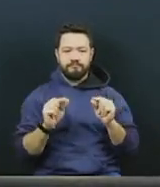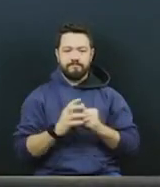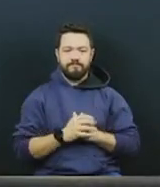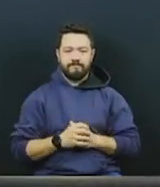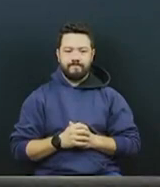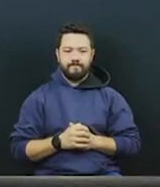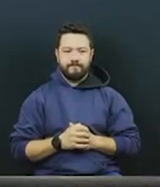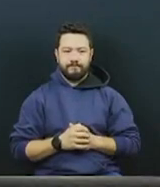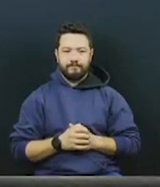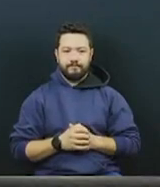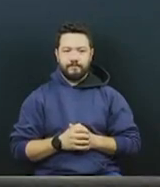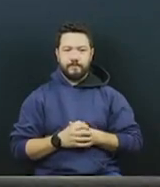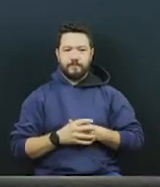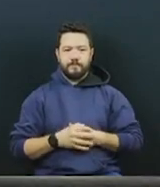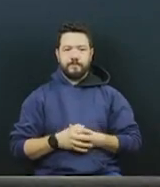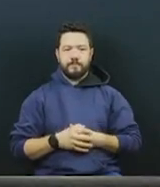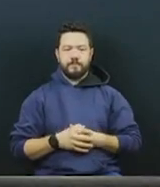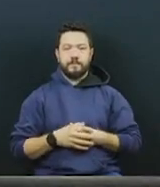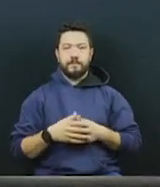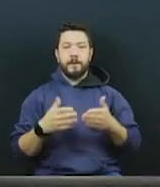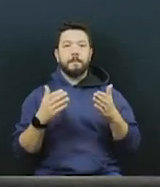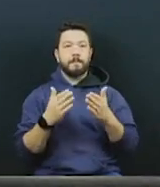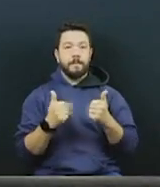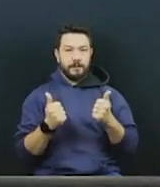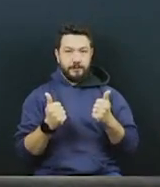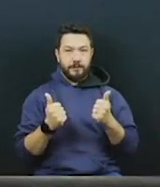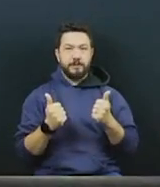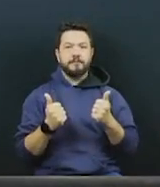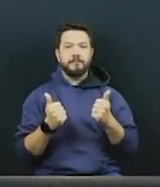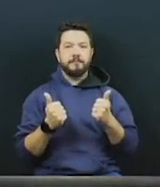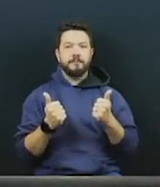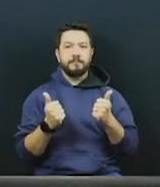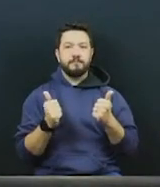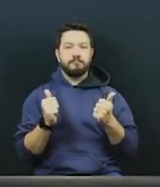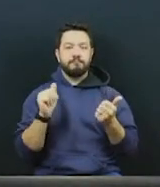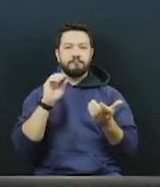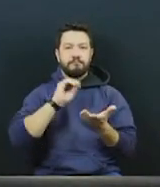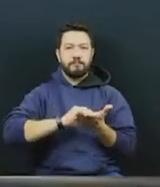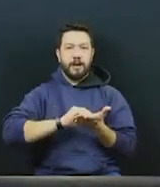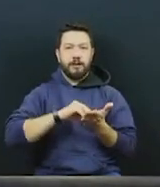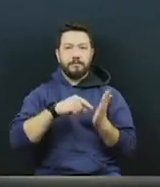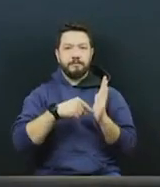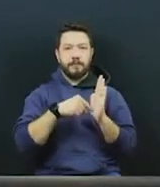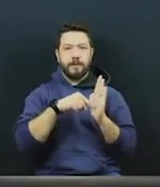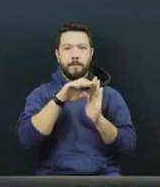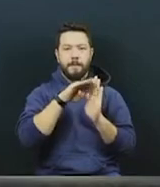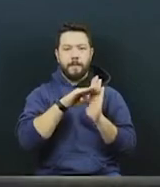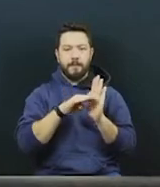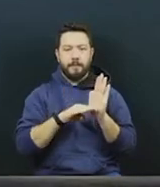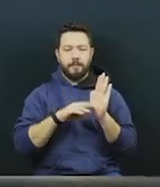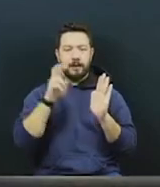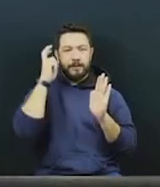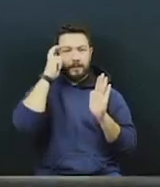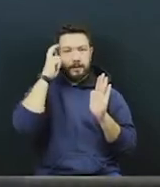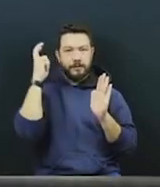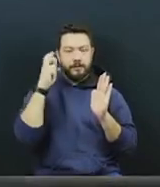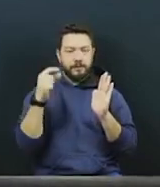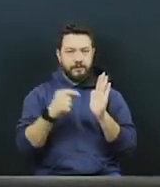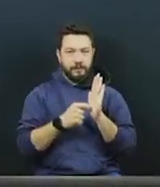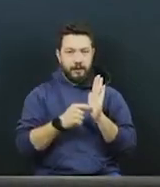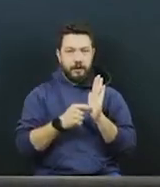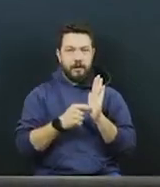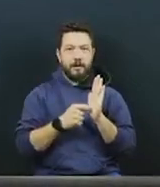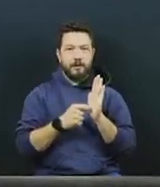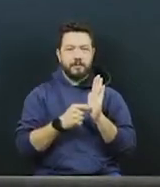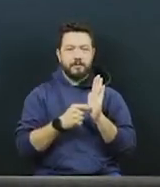A gente solicita que sejam observadas na implantação do uso da inteligência artificial, sejam observados esses critérios aí, questão de